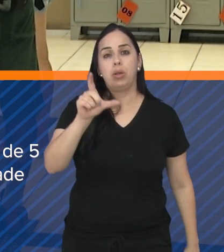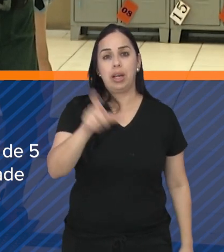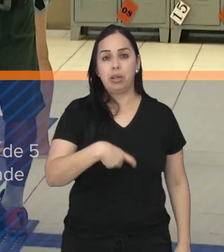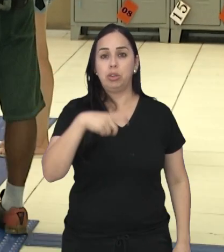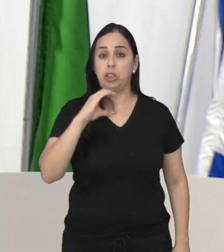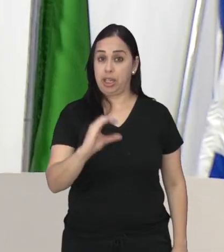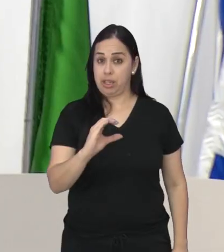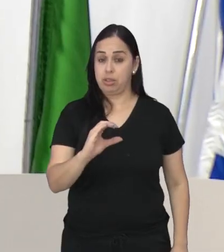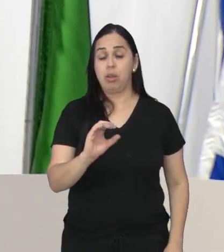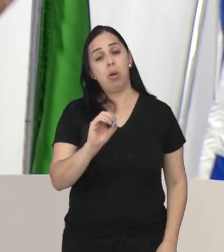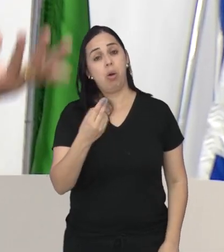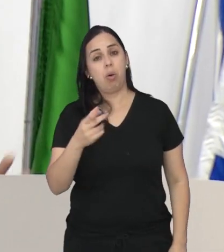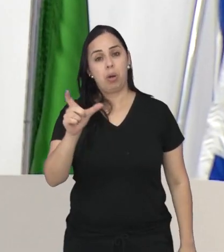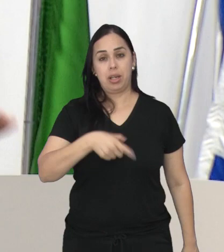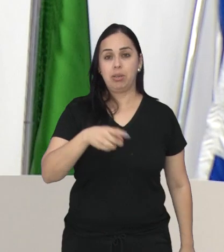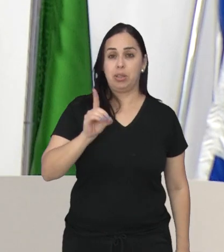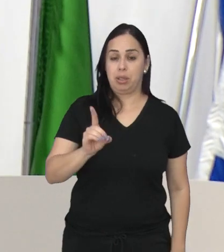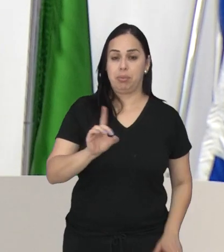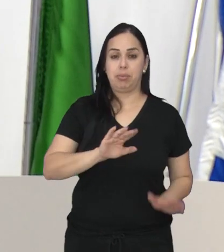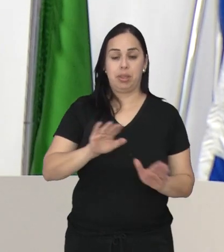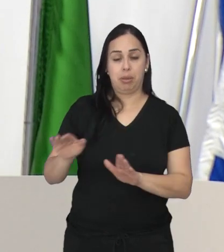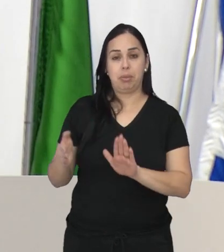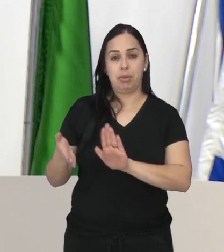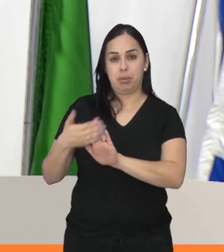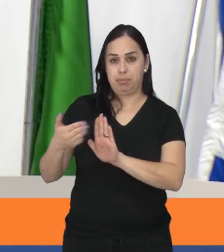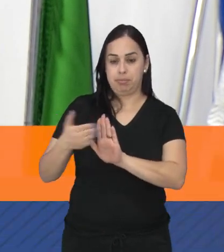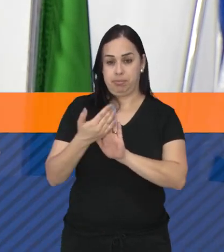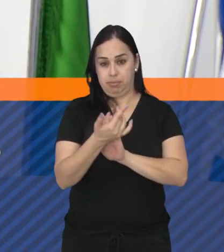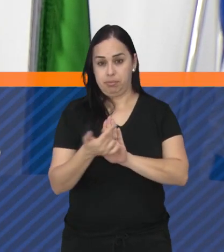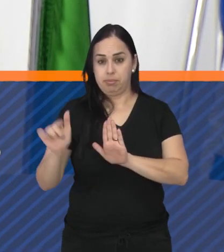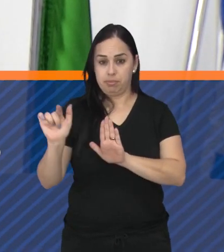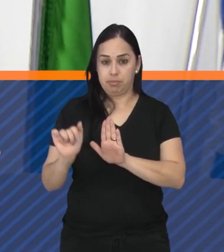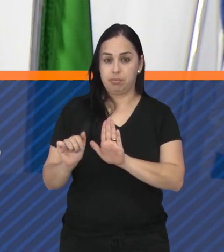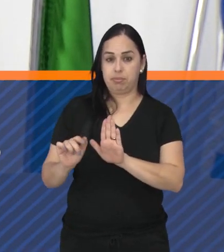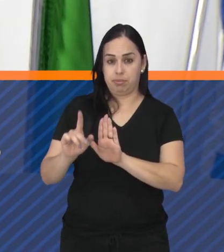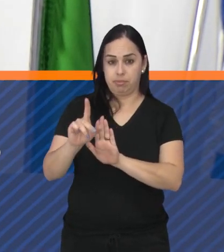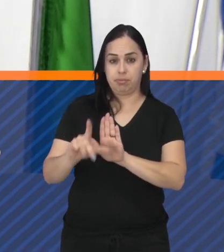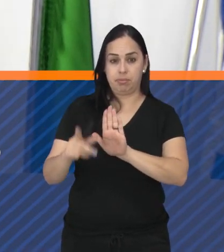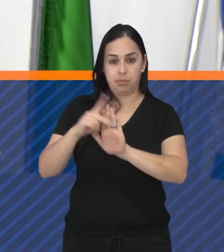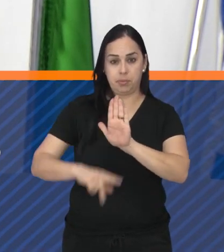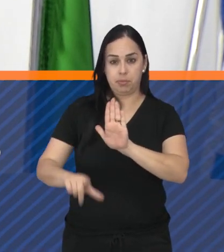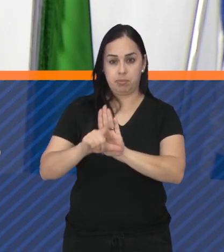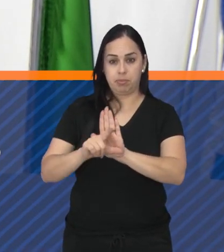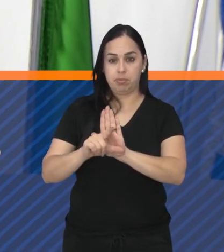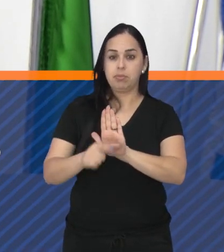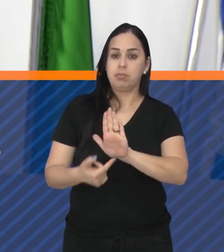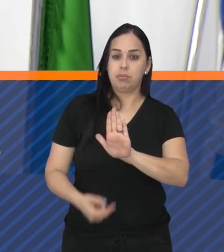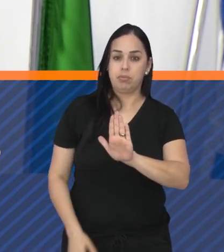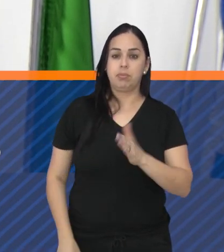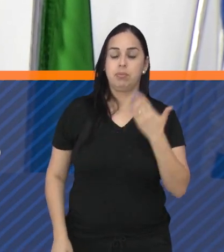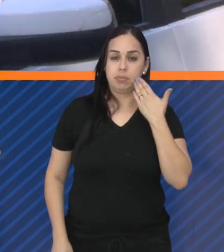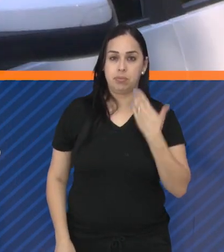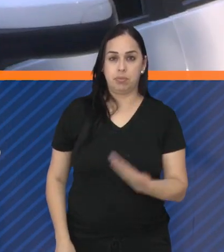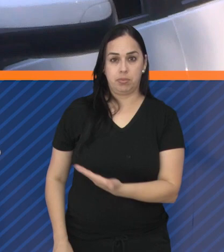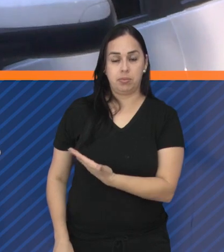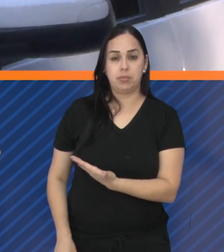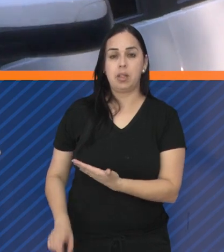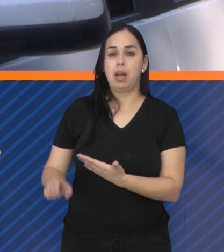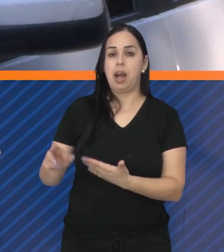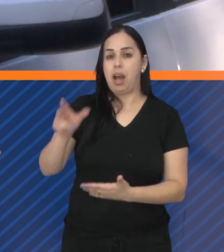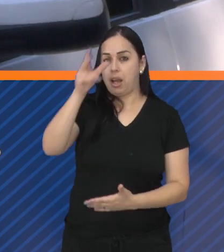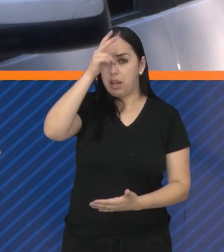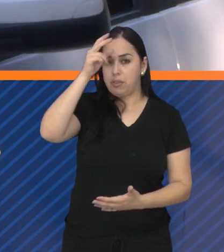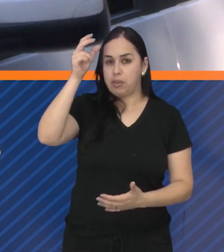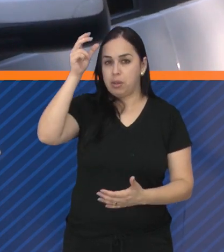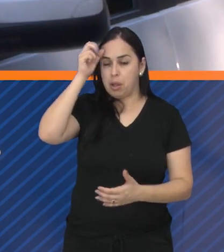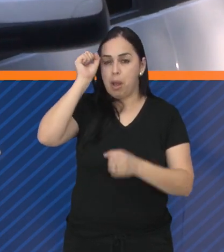ou débito. Outra matéria, esta apresentada pelo vereador Renato Santiago, autoriza o Poder Executivo a apoiar o